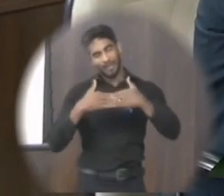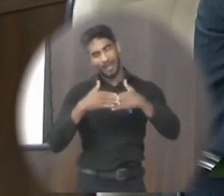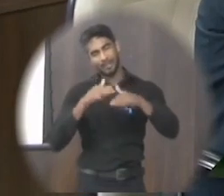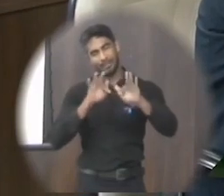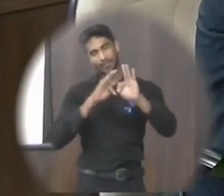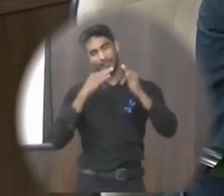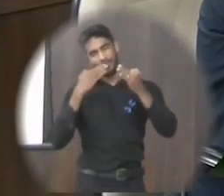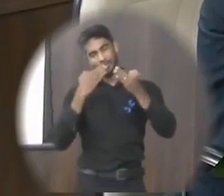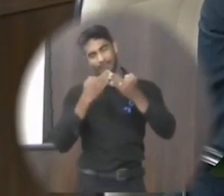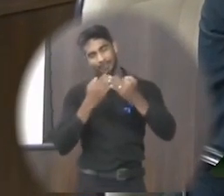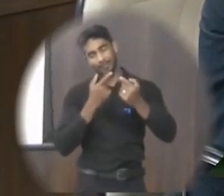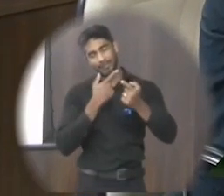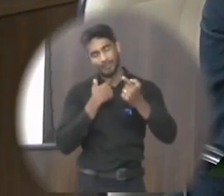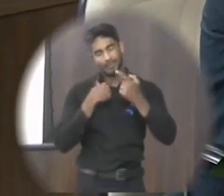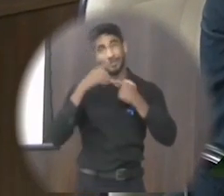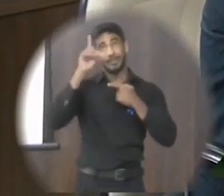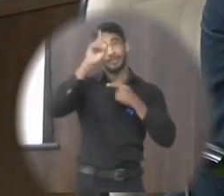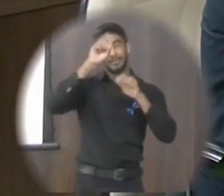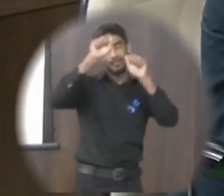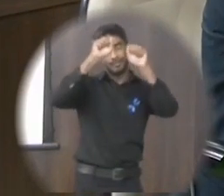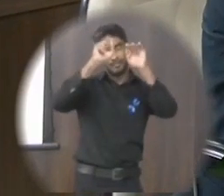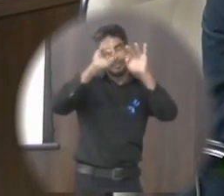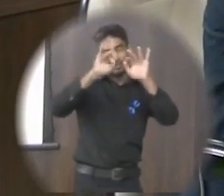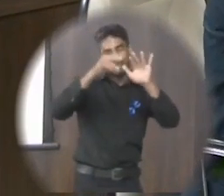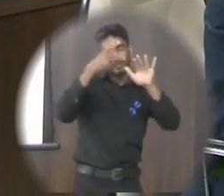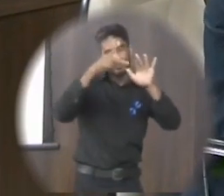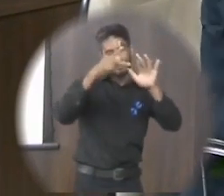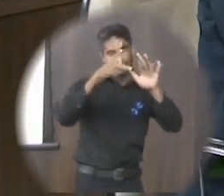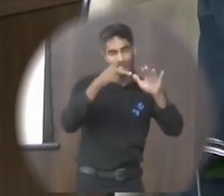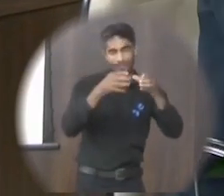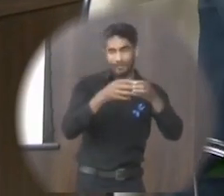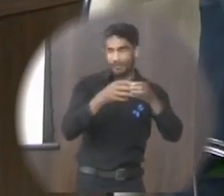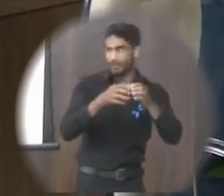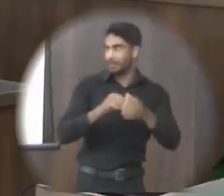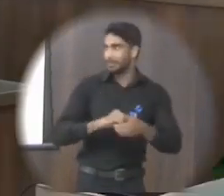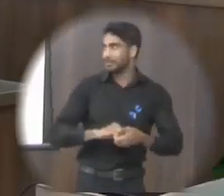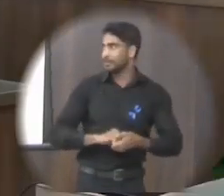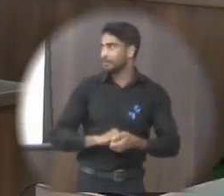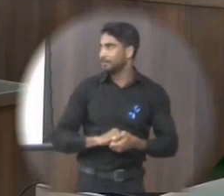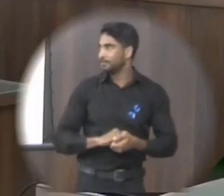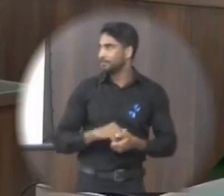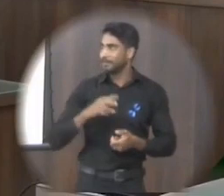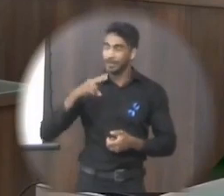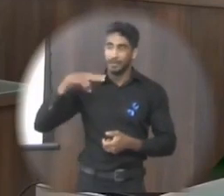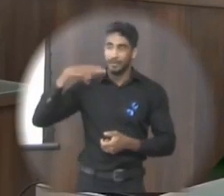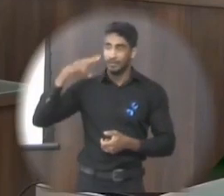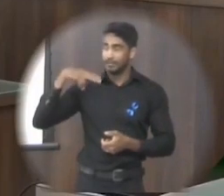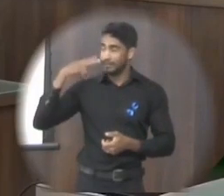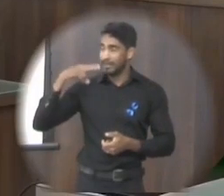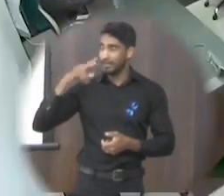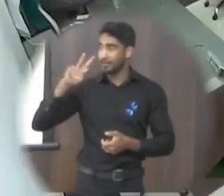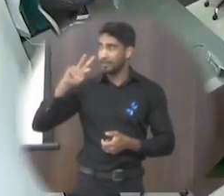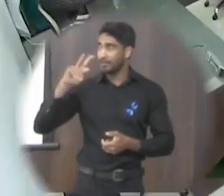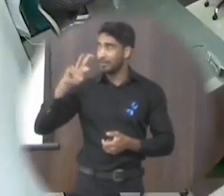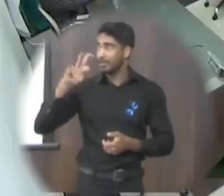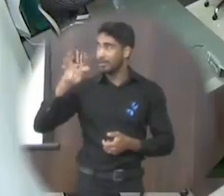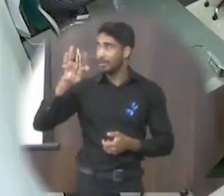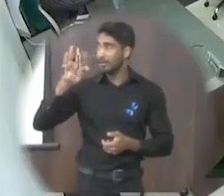desejar que Deus conforte aos familiares. Obrigado, presidente. Presidente. Vereador Hugo